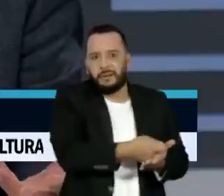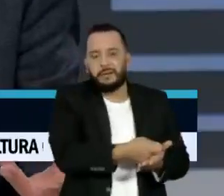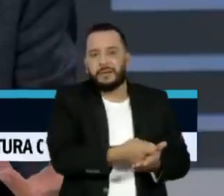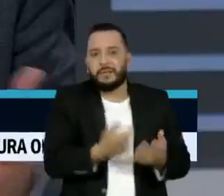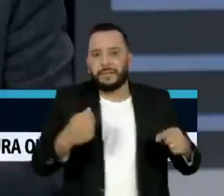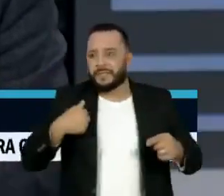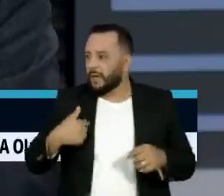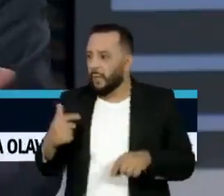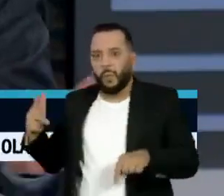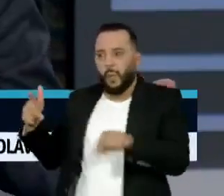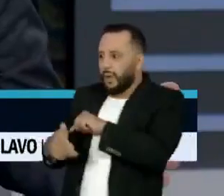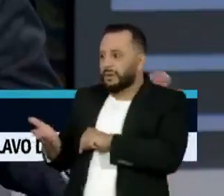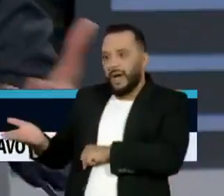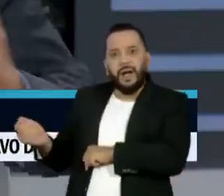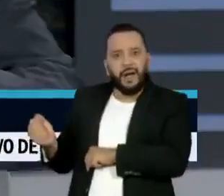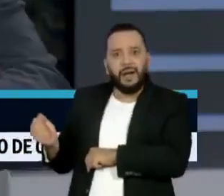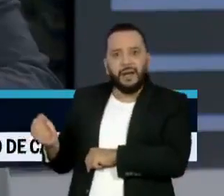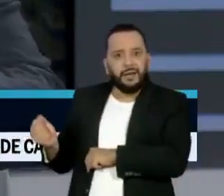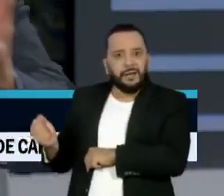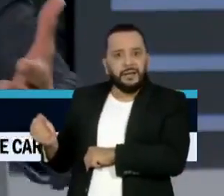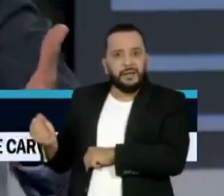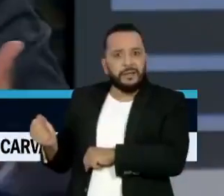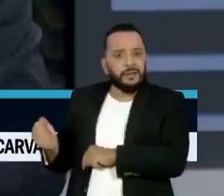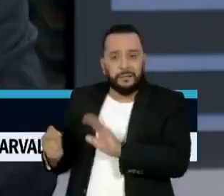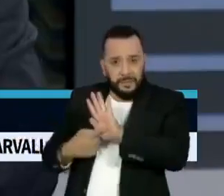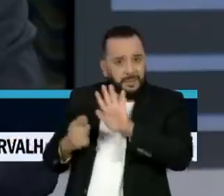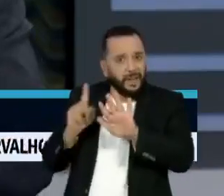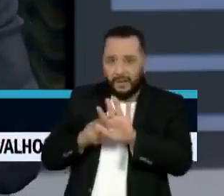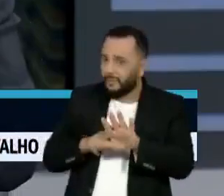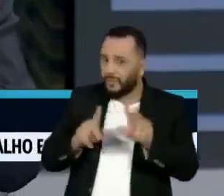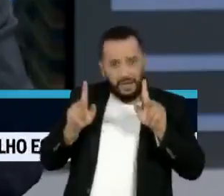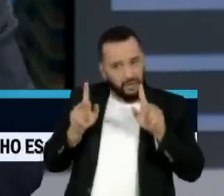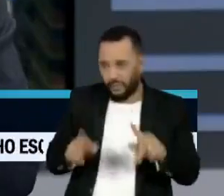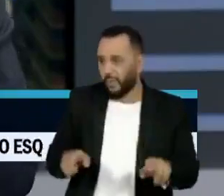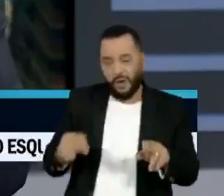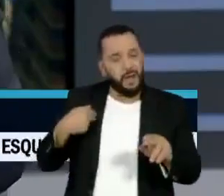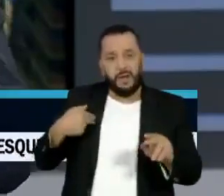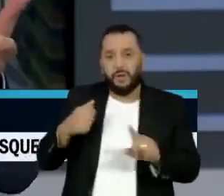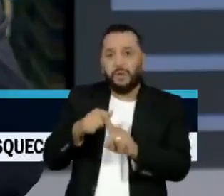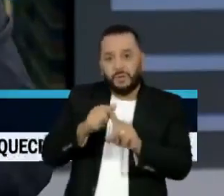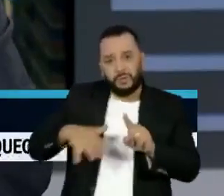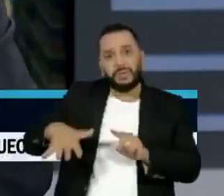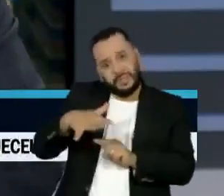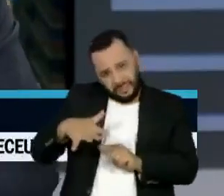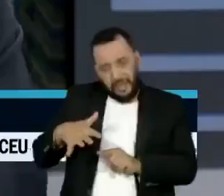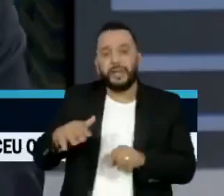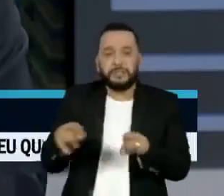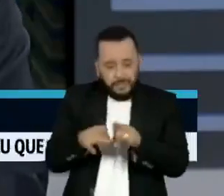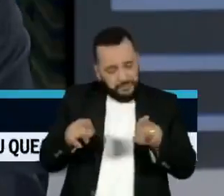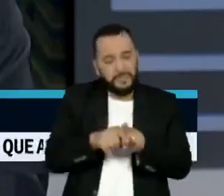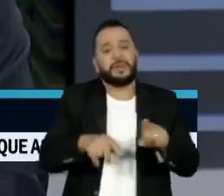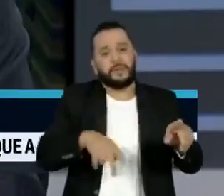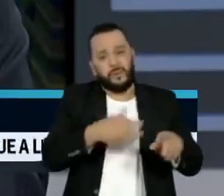cortar em algum lugar, né? E é o que a sociedade brasileira deve fazer e o governo deve liderar esse processo.